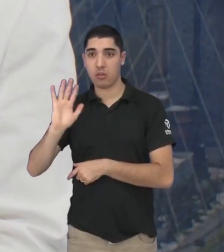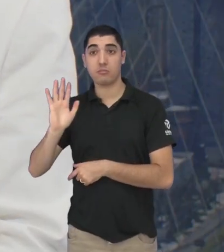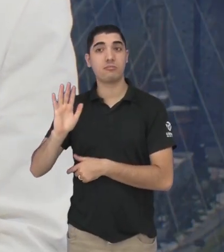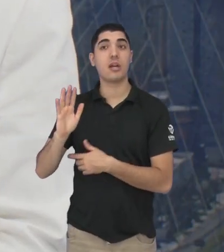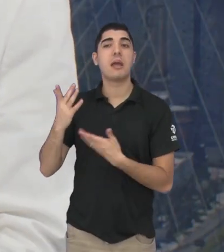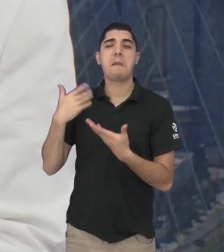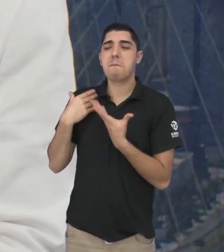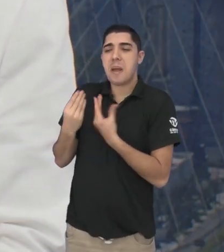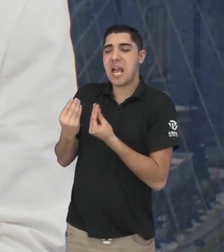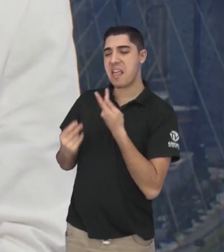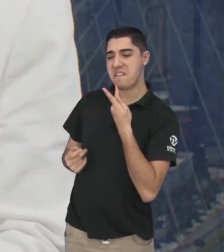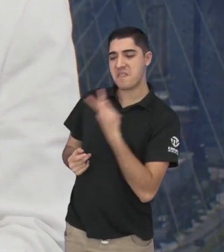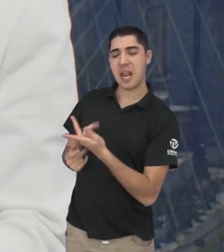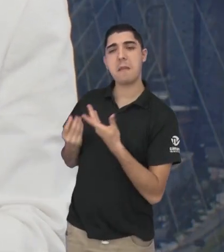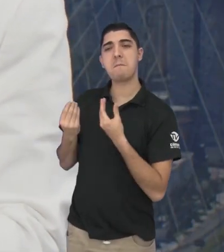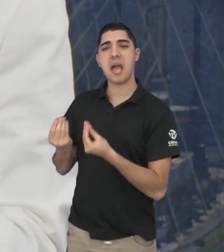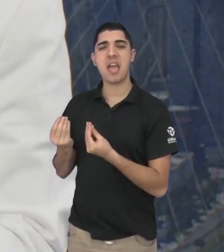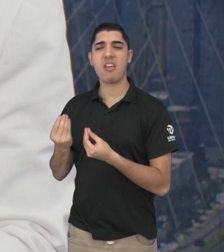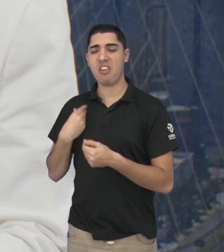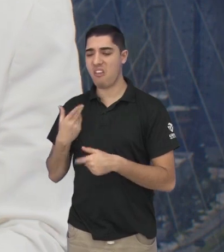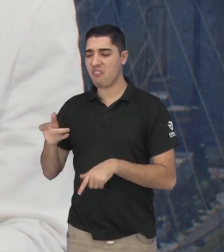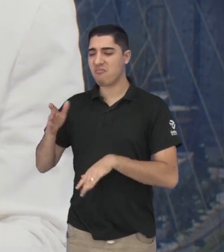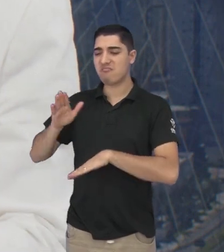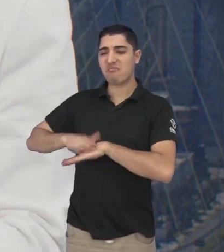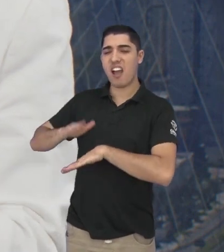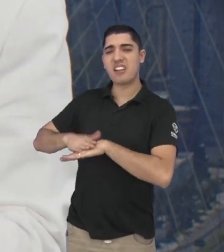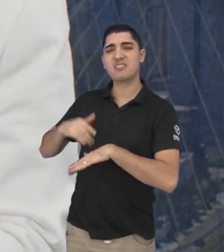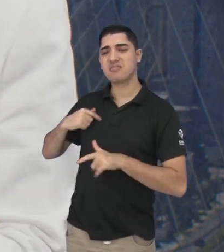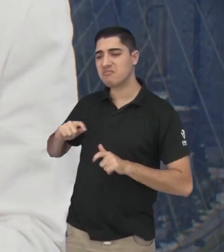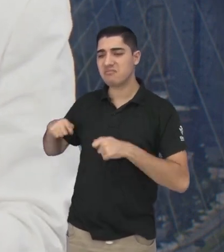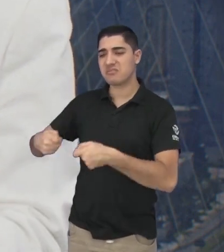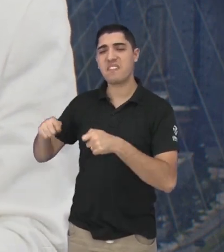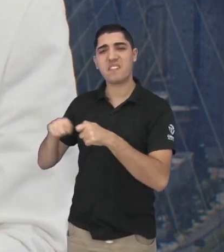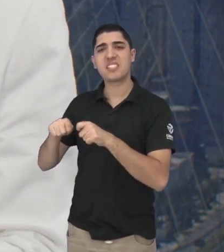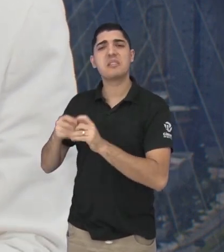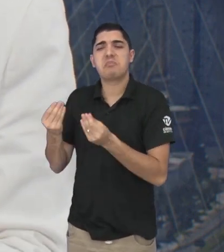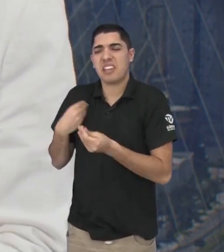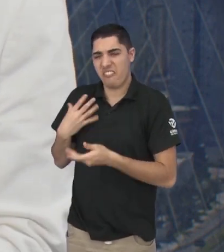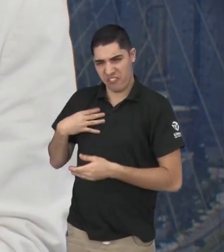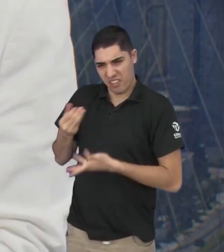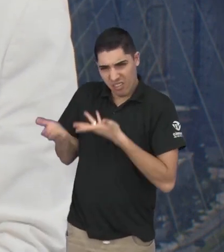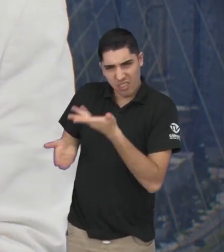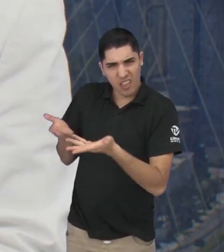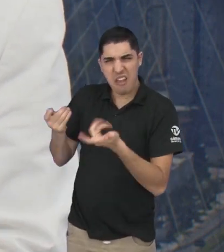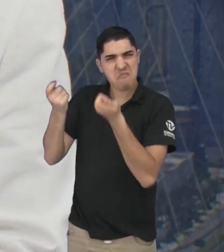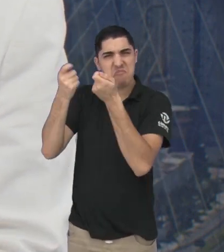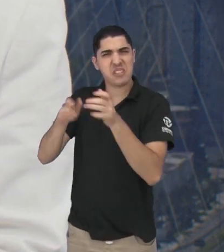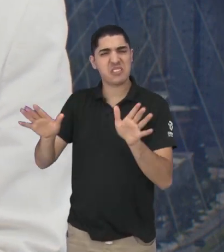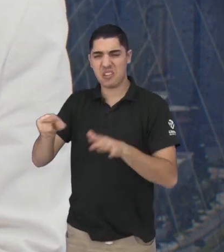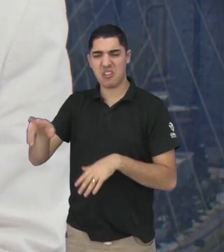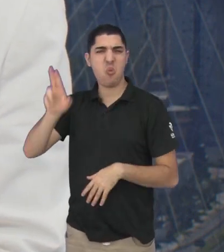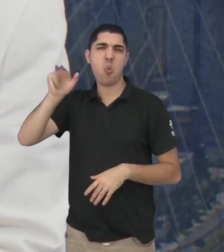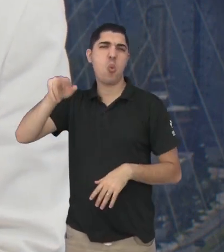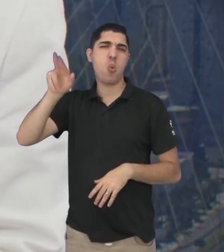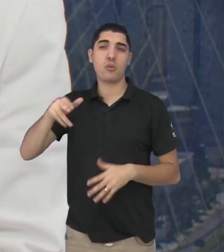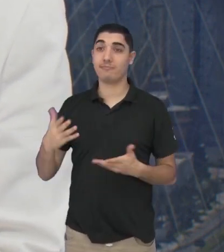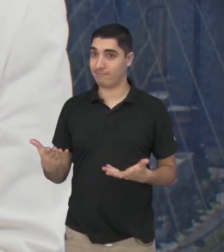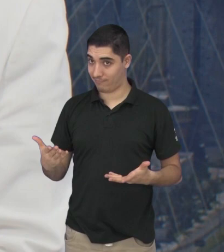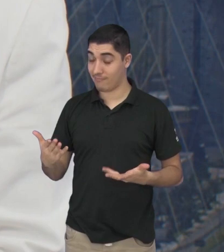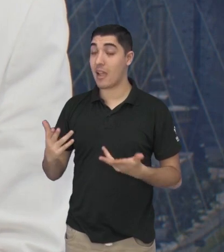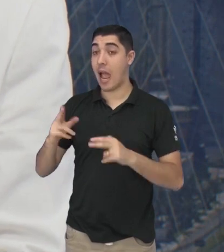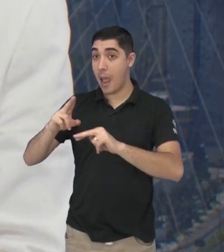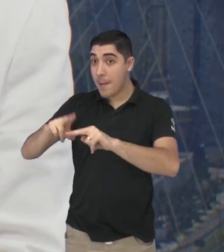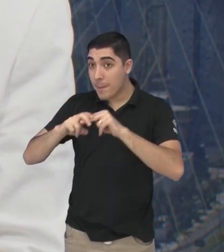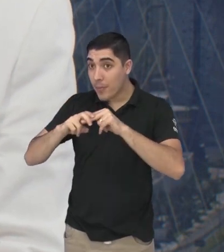com ela. Então vou falar para quê? Para que eu vou fazer esse esforço, falar com meu filho? Não preciso. E é